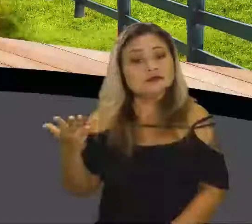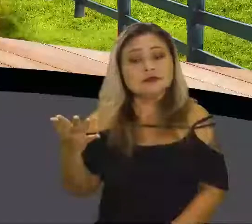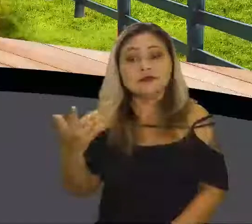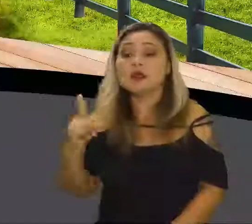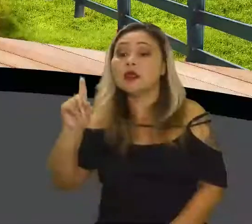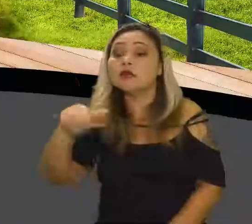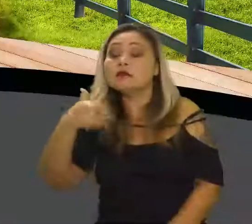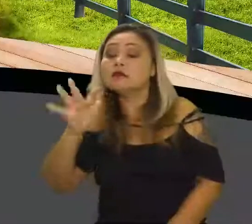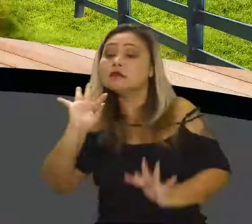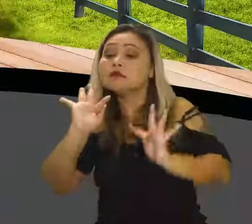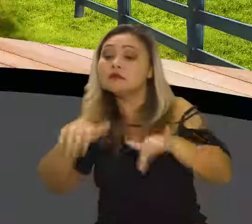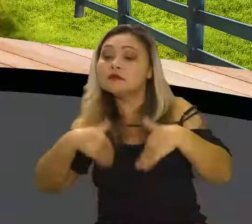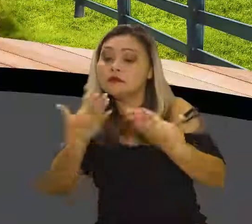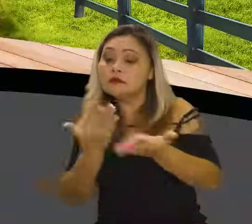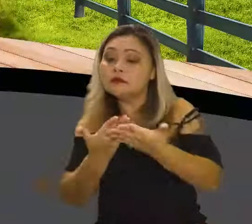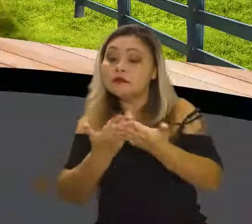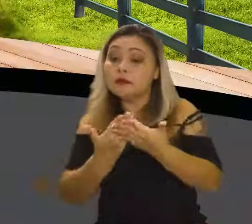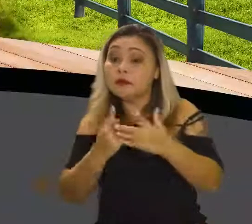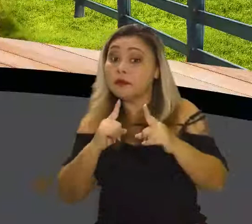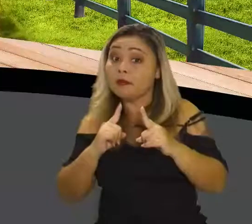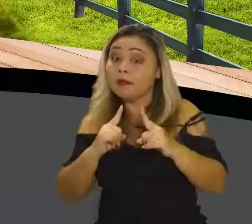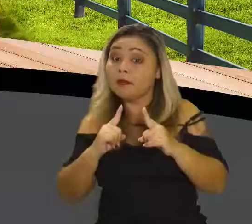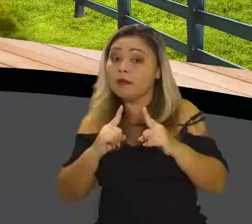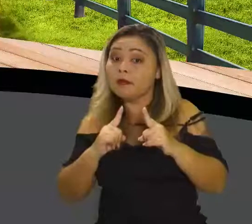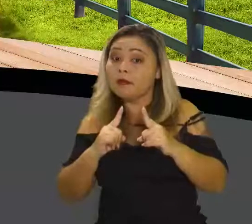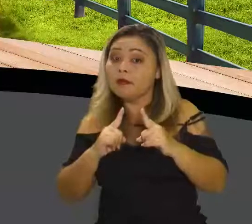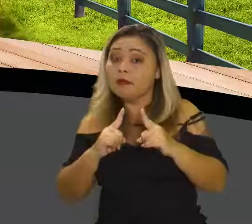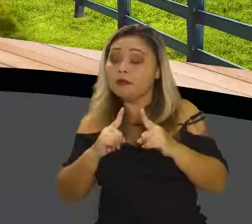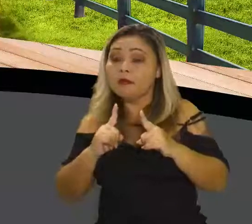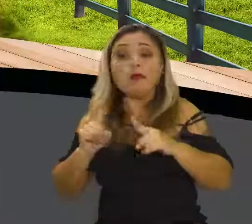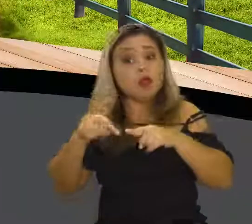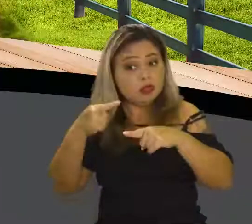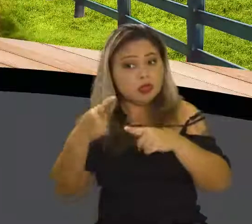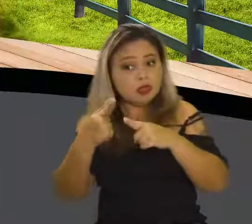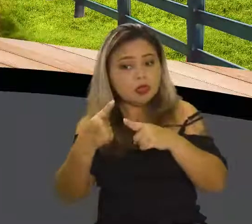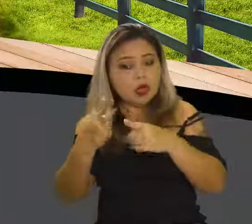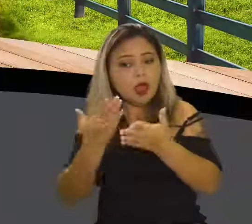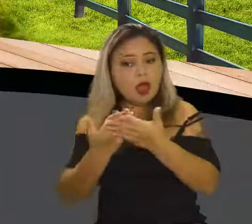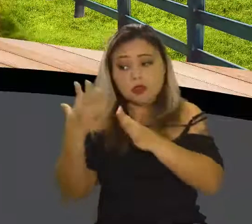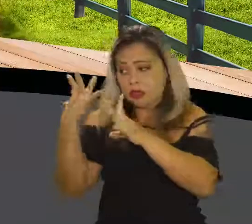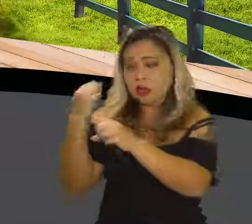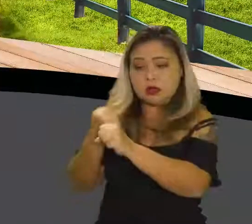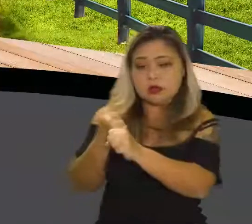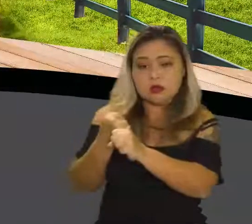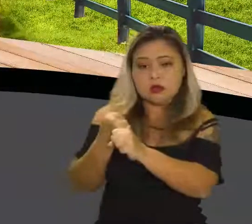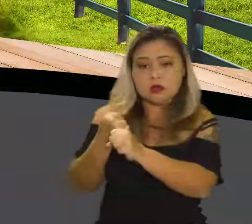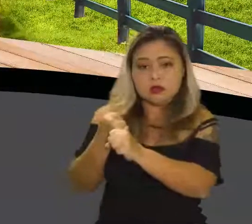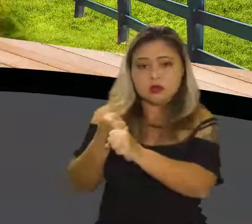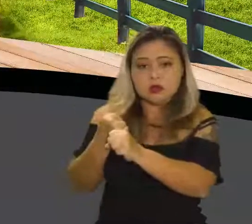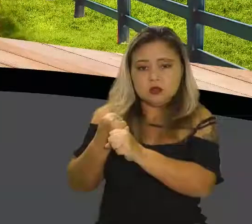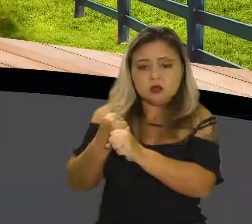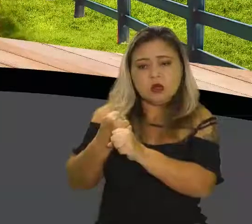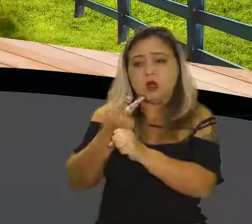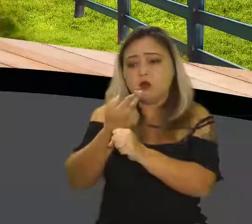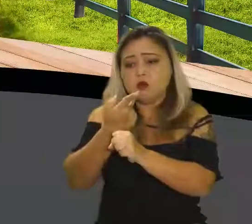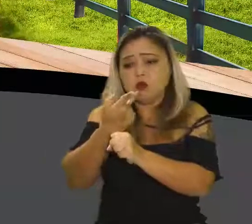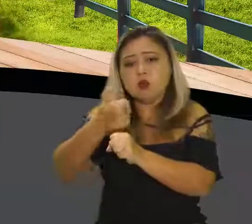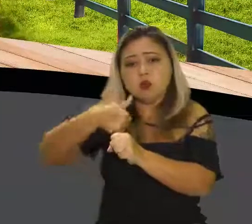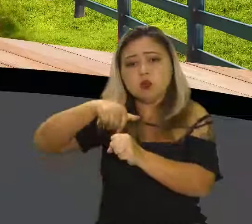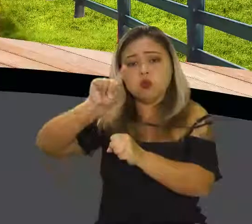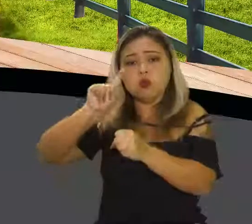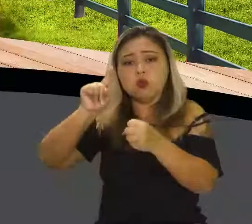Com isso, a gente finaliza a nossa aula aqui, mas ó, na aula de revisão, eu falo um pouquinho mais